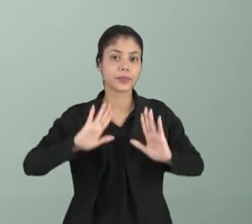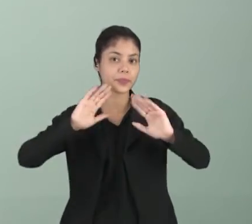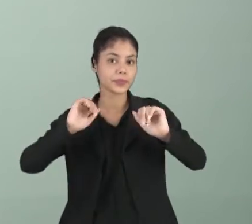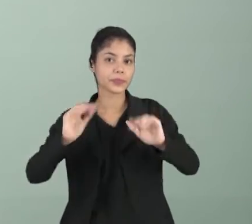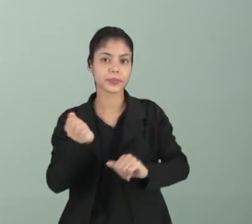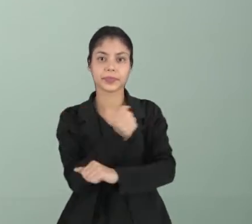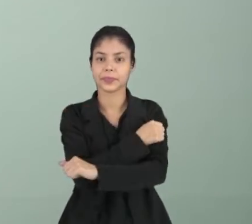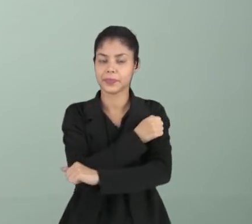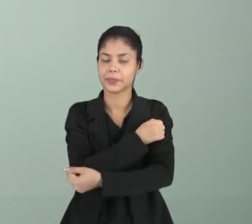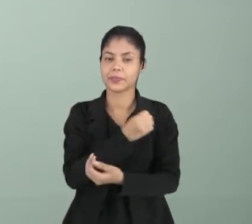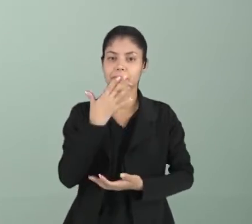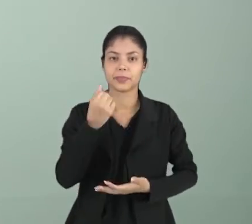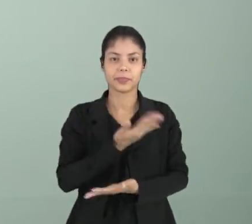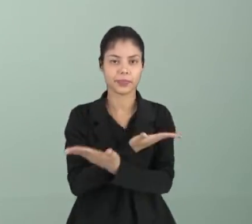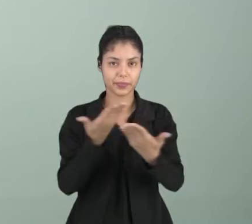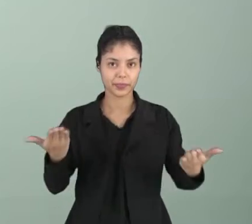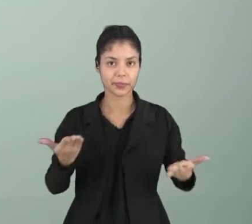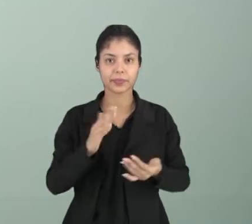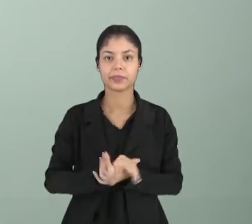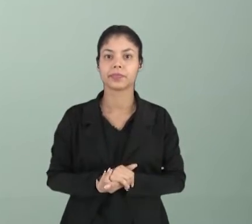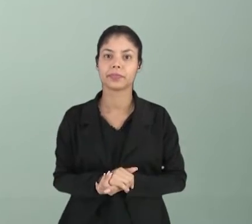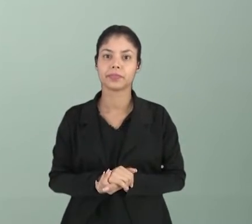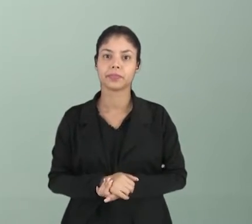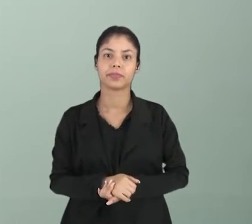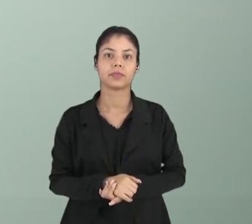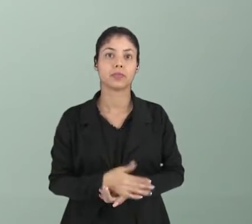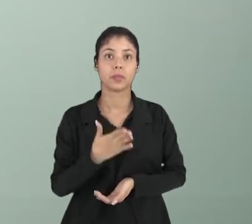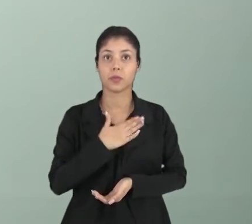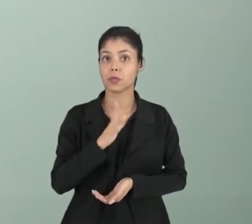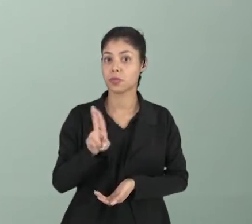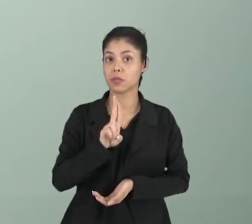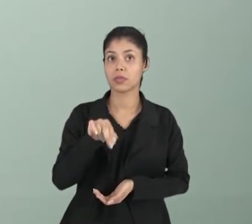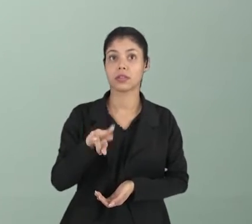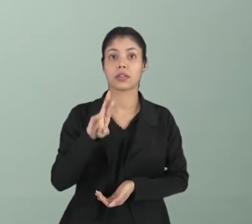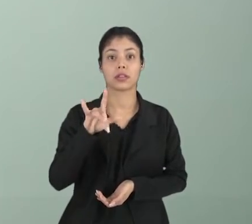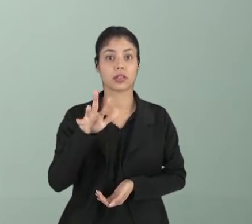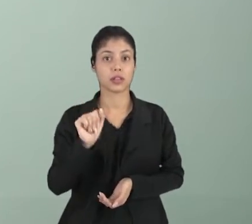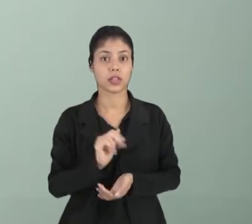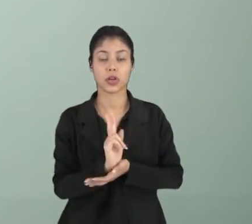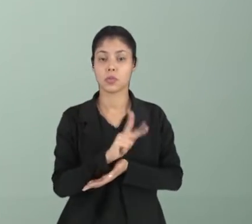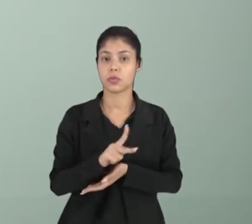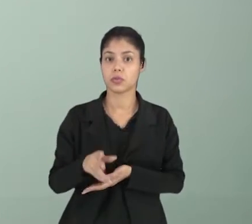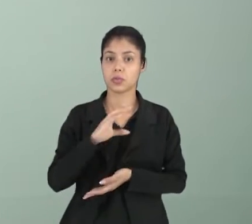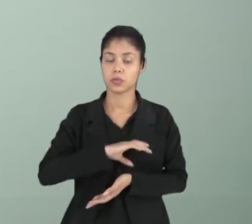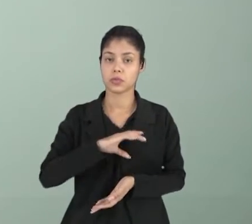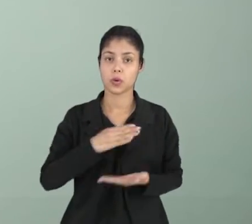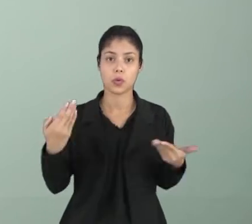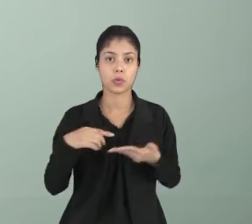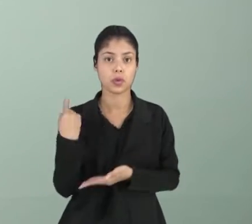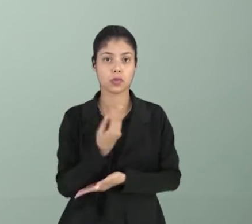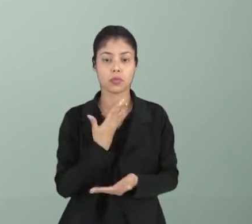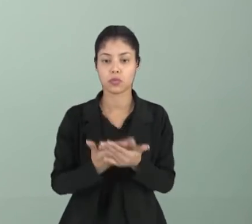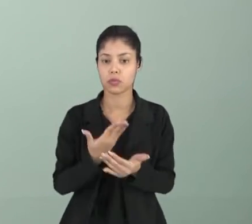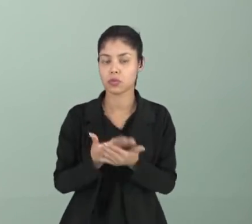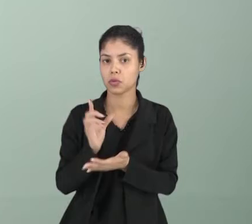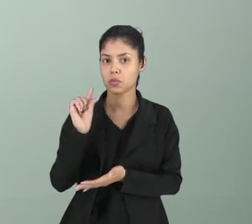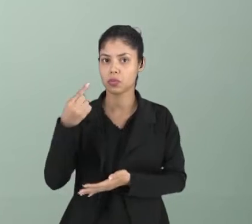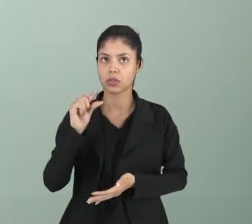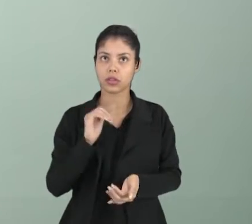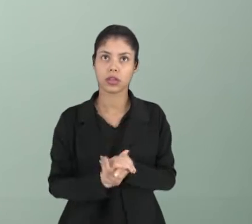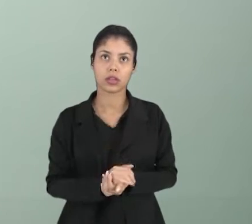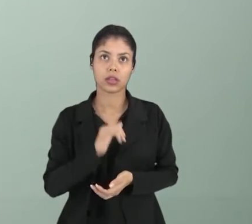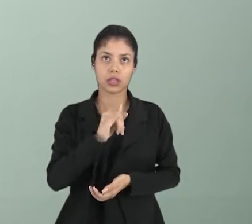Olá, queridos alunos, tudo bem com vocês? Eu me chamo Nayara, sou professora de língua portuguesa e hoje vamos estudar um pouco